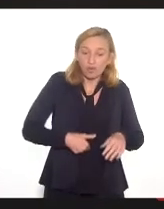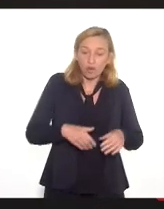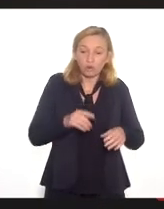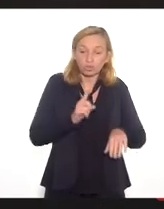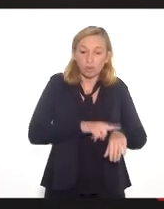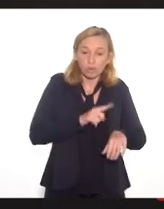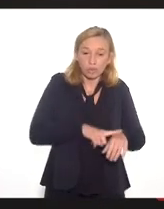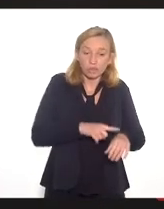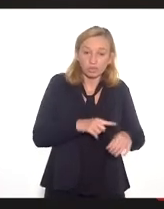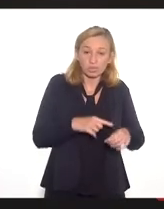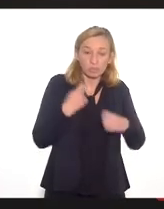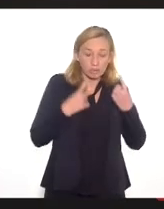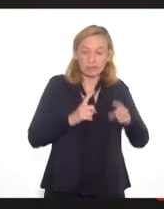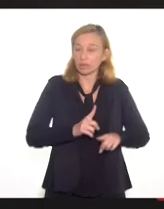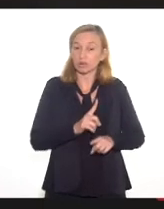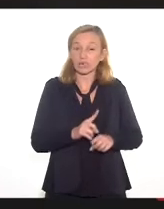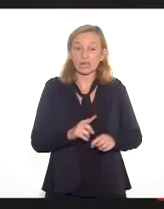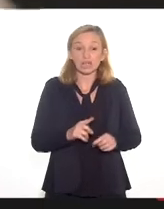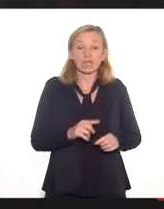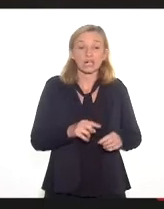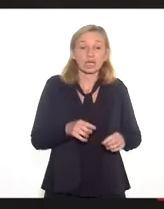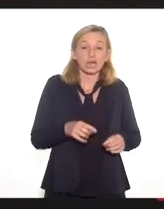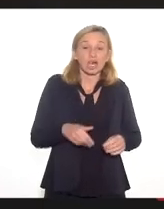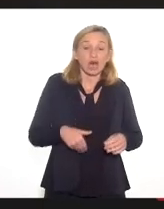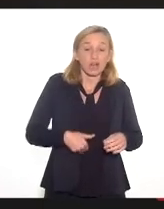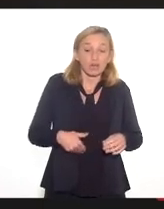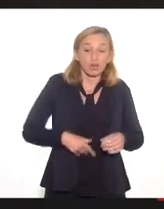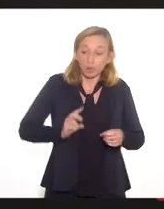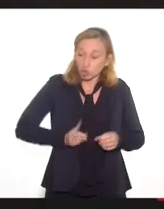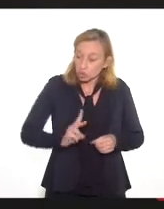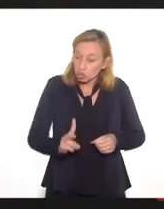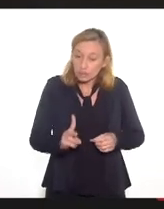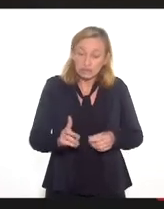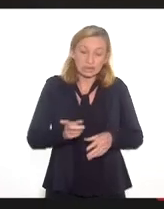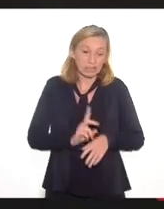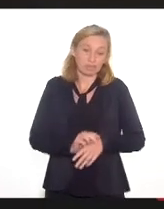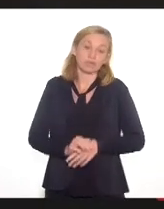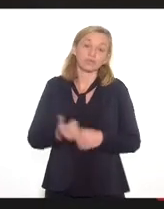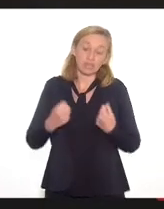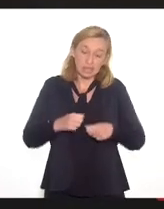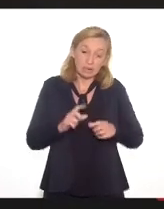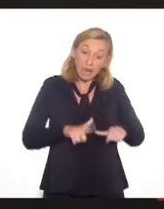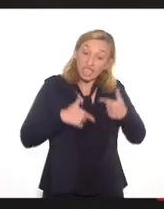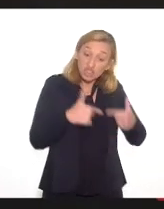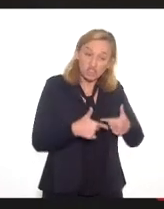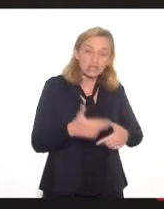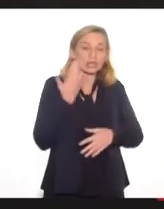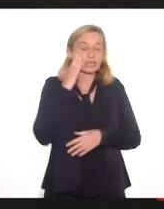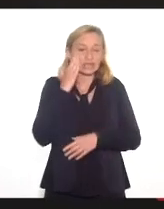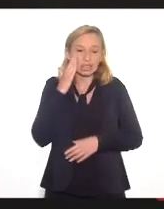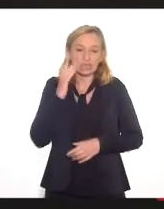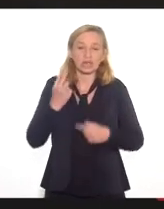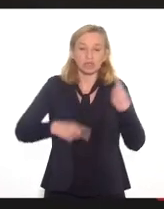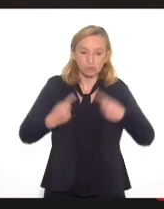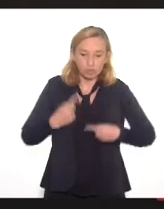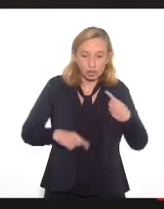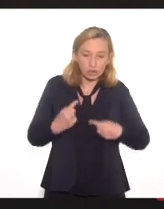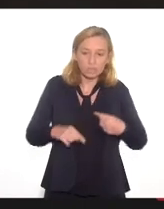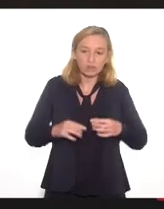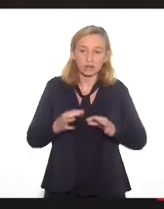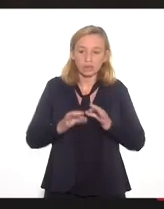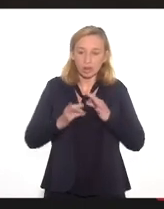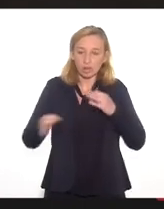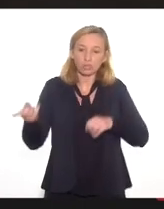um drama brasileiro e como o drama ele existe antes e vai continuar existindo depois nós precisamos entender que as políticas tem que ser de longo